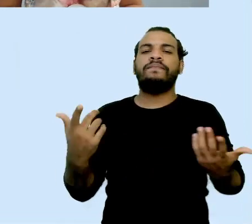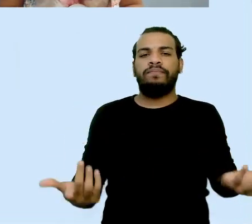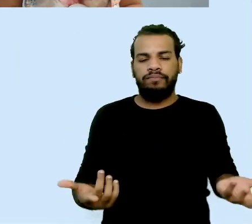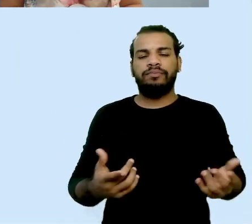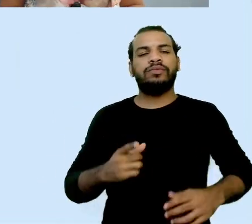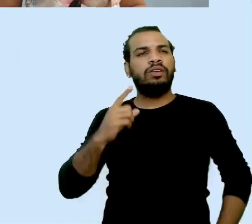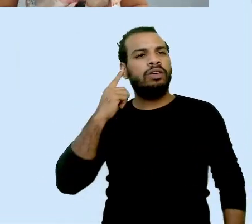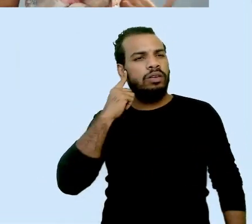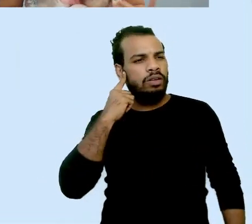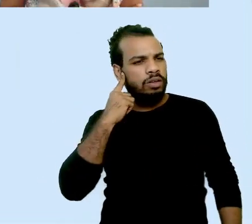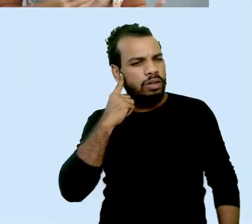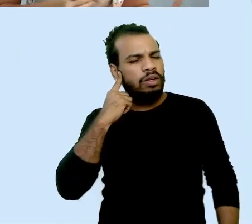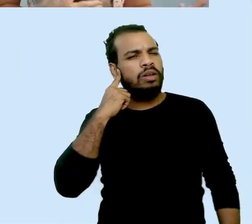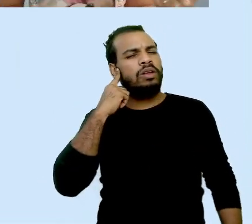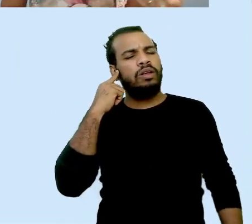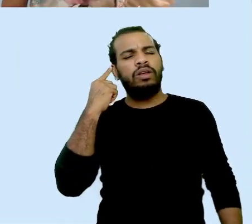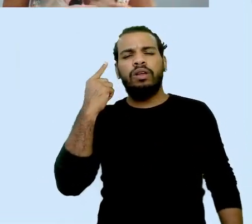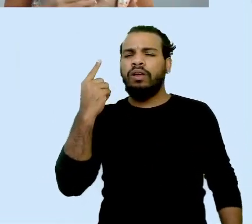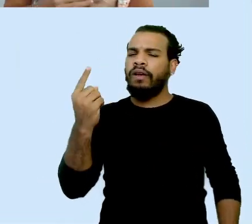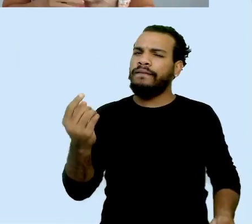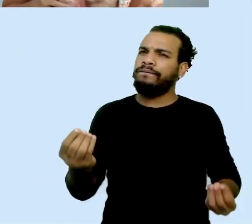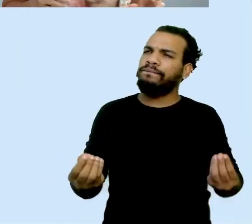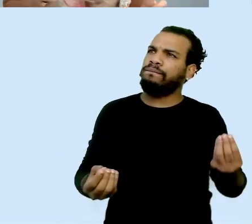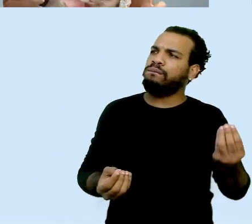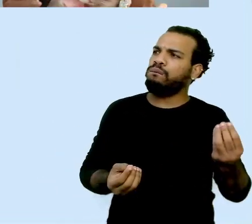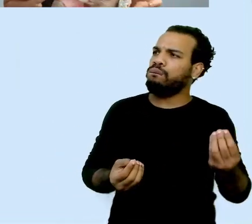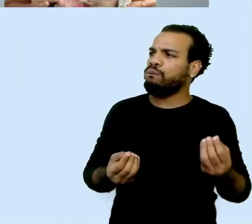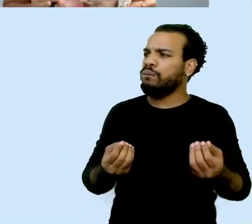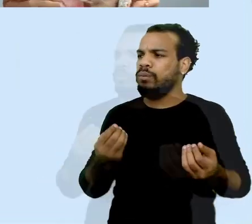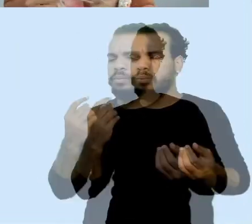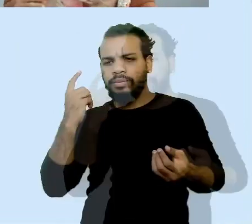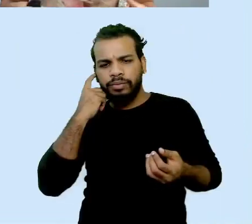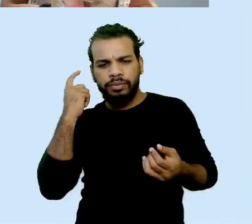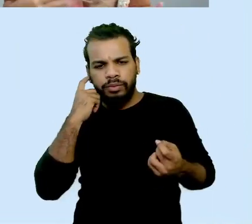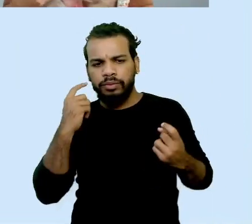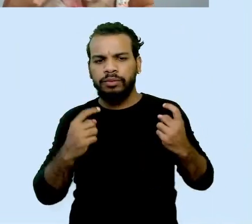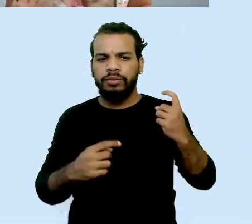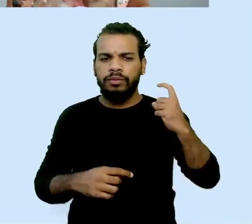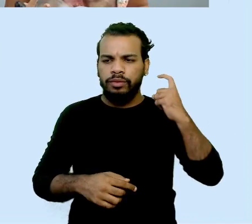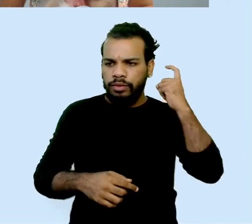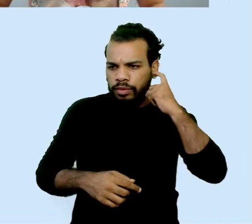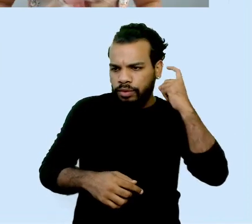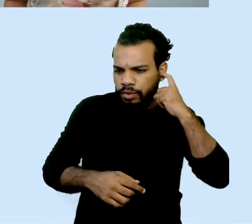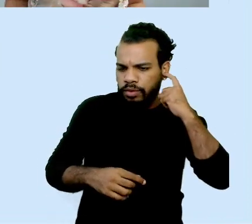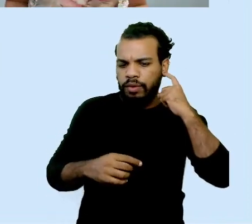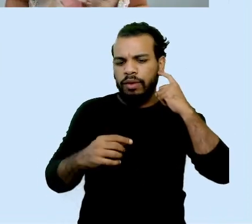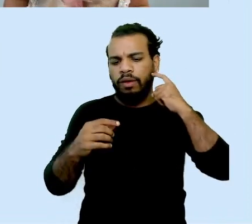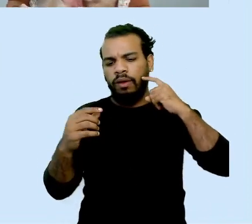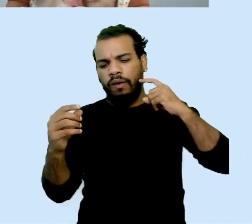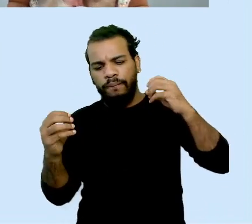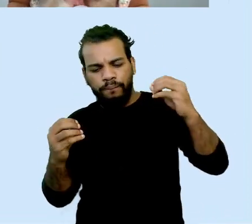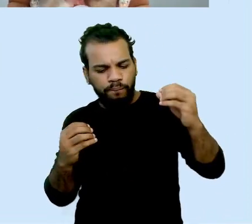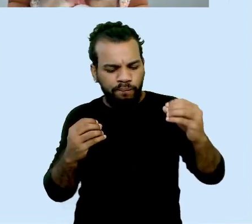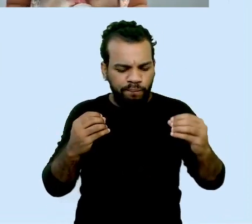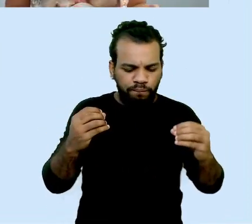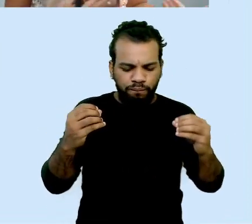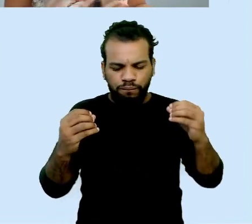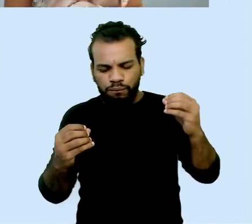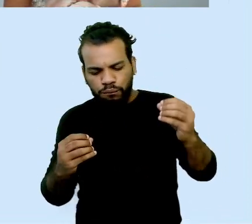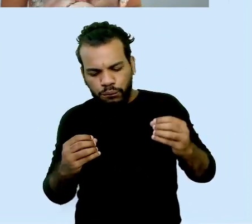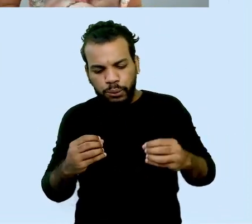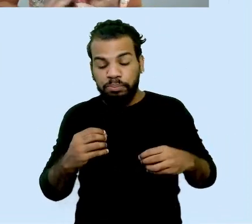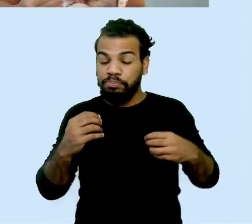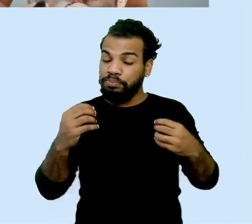que o homem pré-histórico começou a fazer, começou a perceber que o seu corpo poderia produzir esses sons.